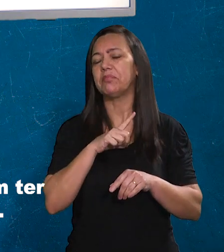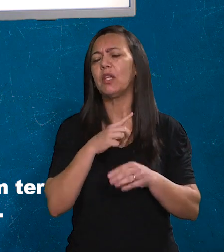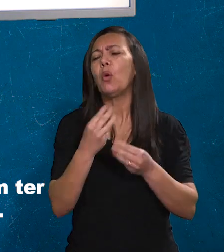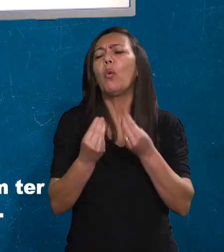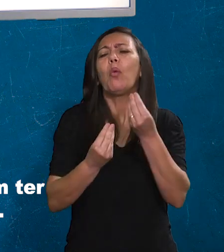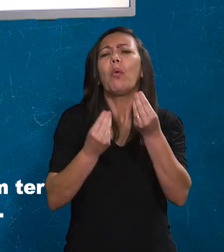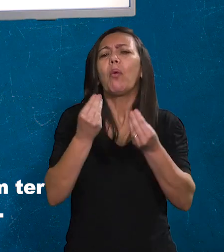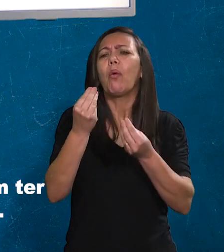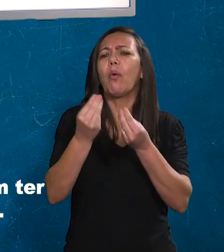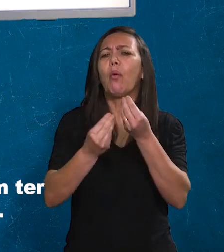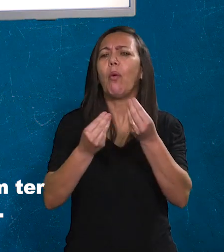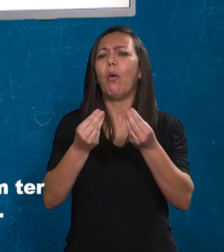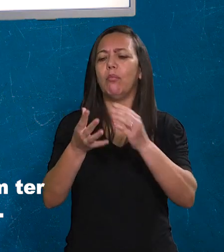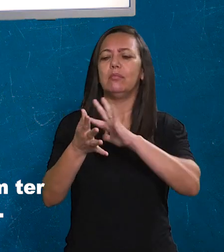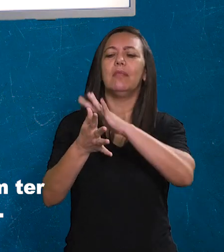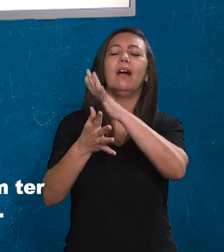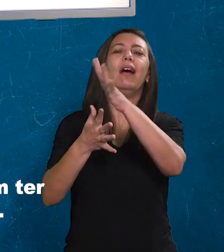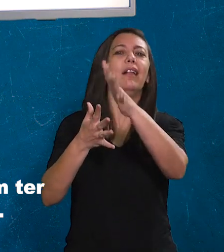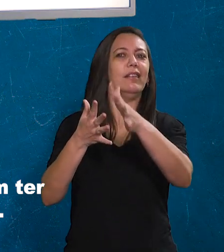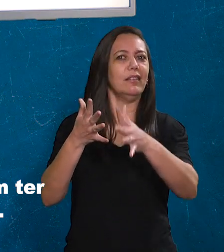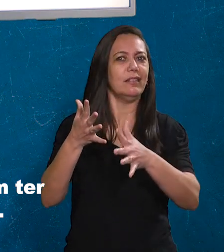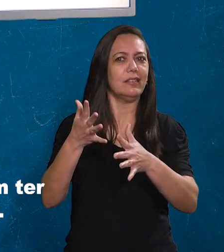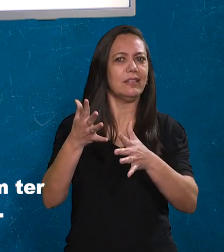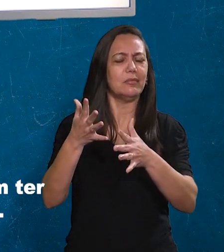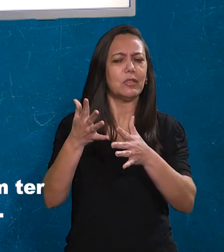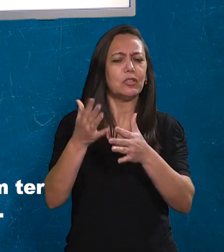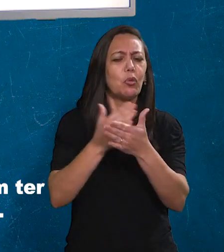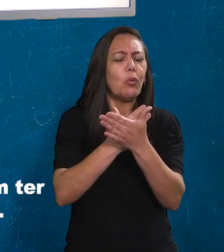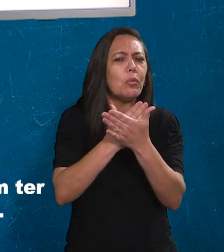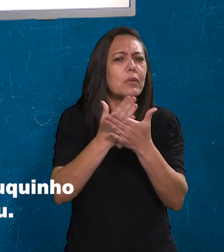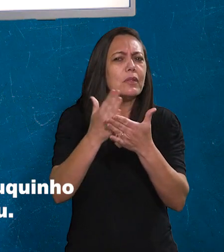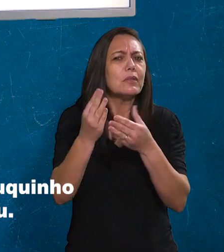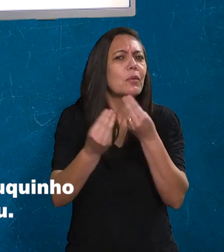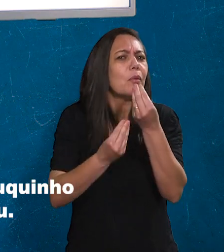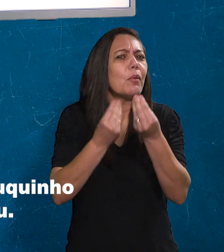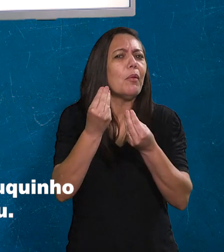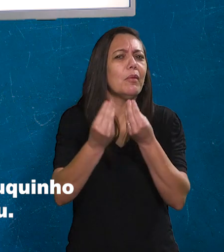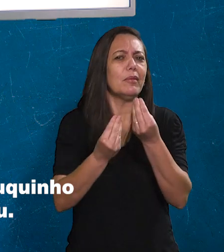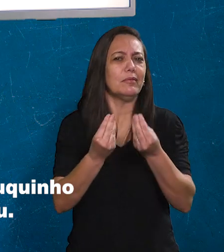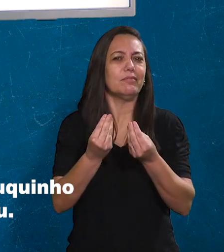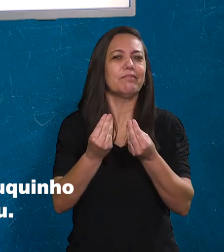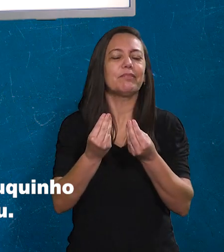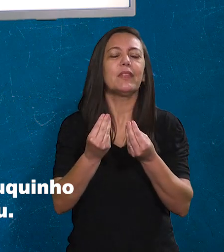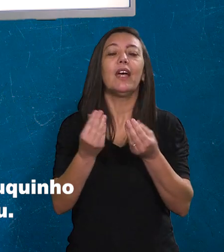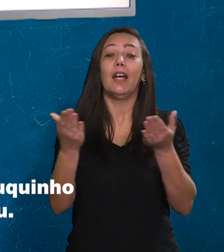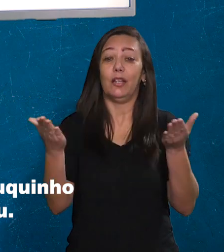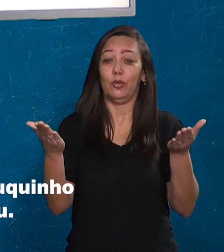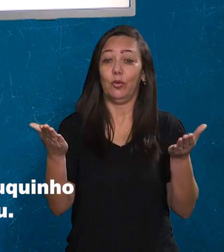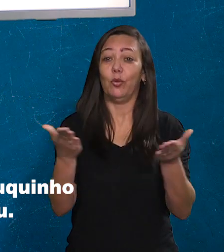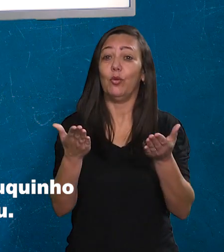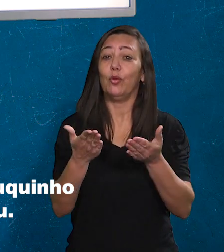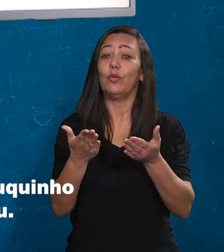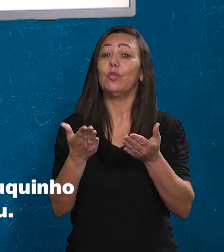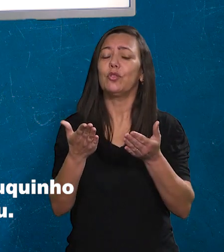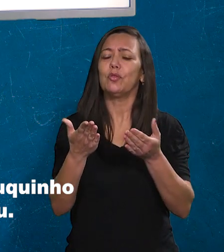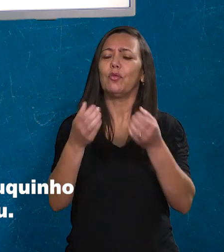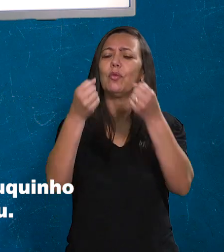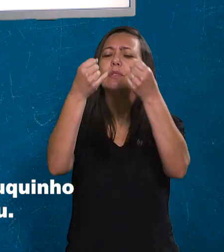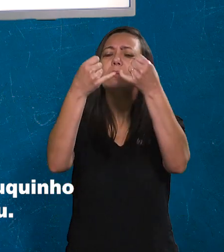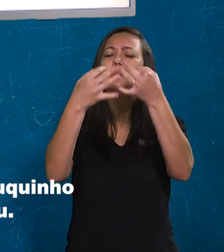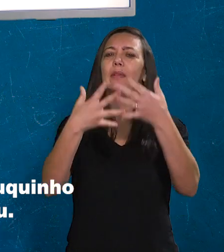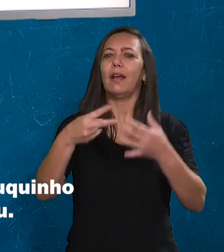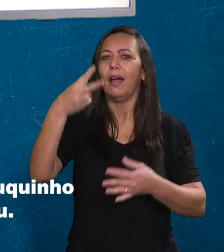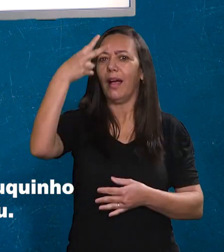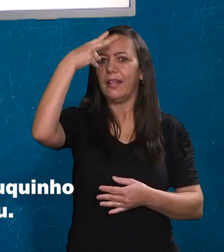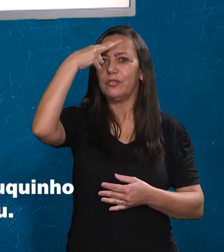como a Libras ela surgiu, ela começou. Então, hoje a gente vai estar entrando um pouquinho na história